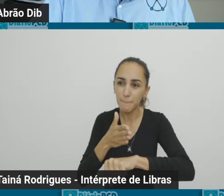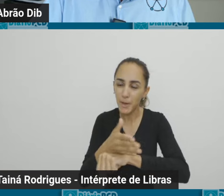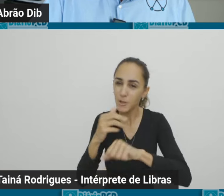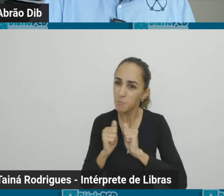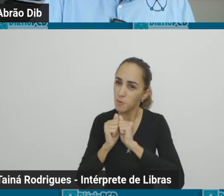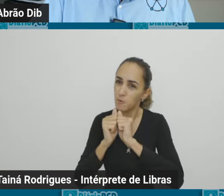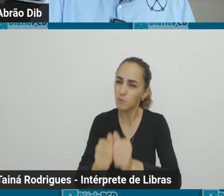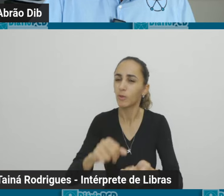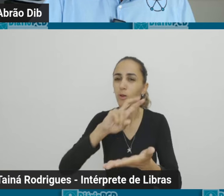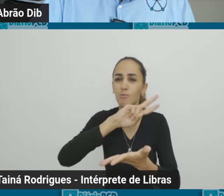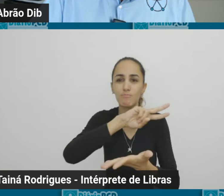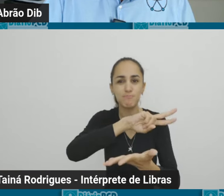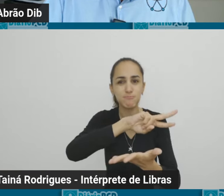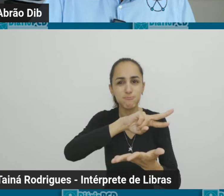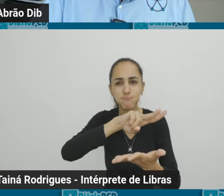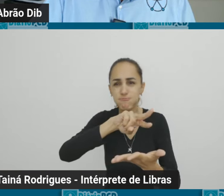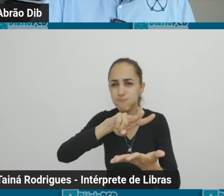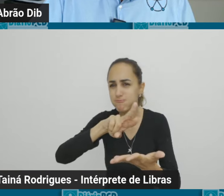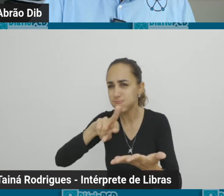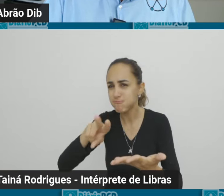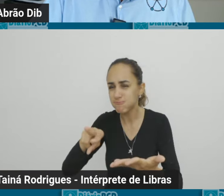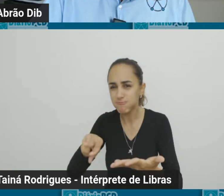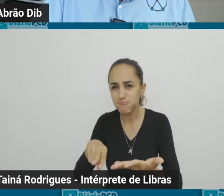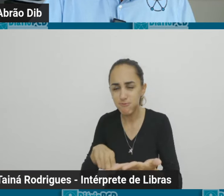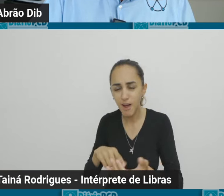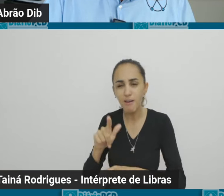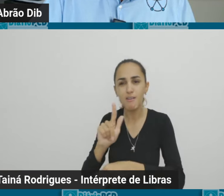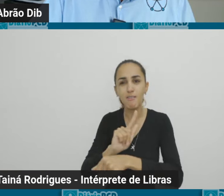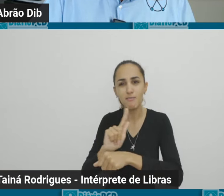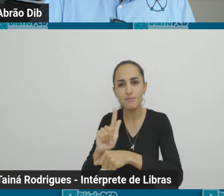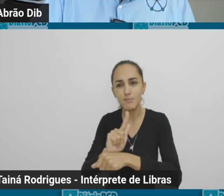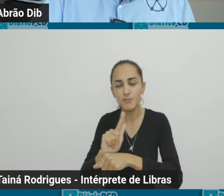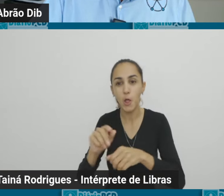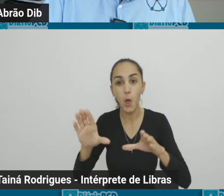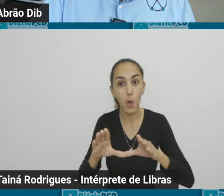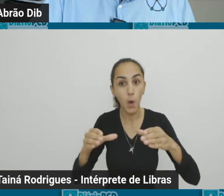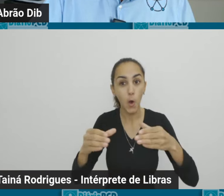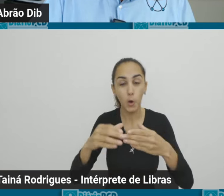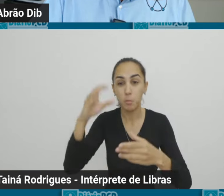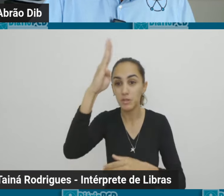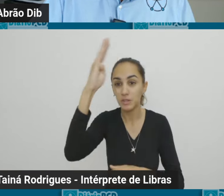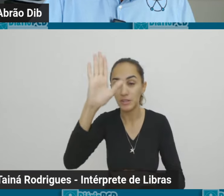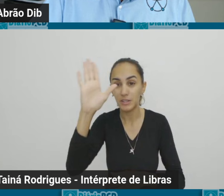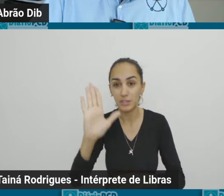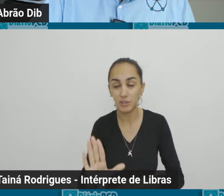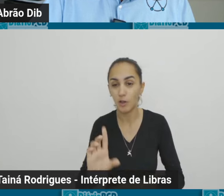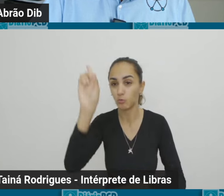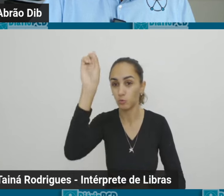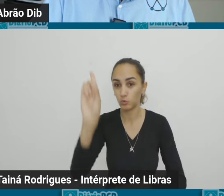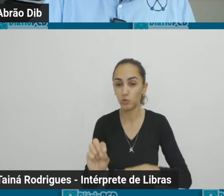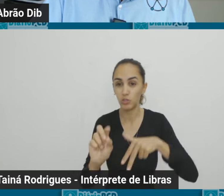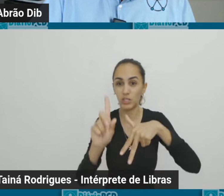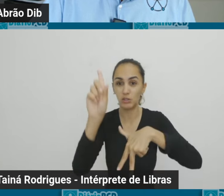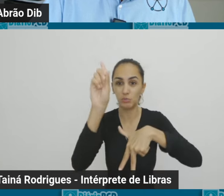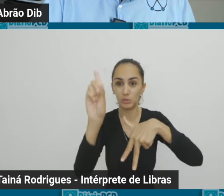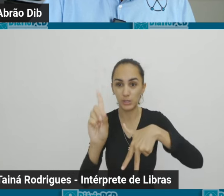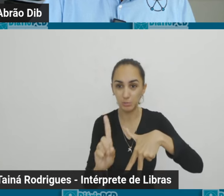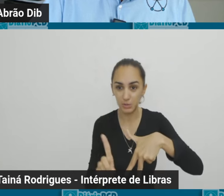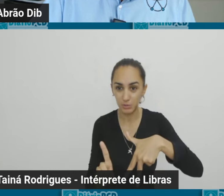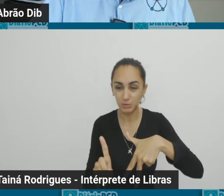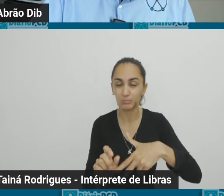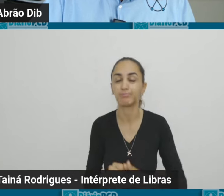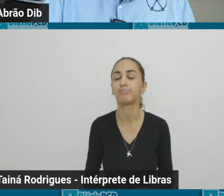várias gestões da Comissão Nacional dos Direitos da Pessoa com Deficiência. Até há pouco